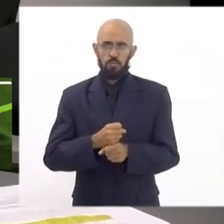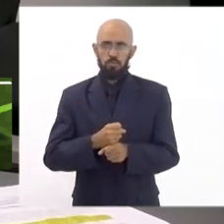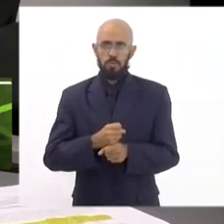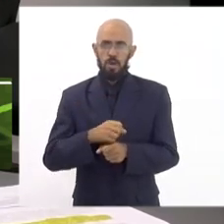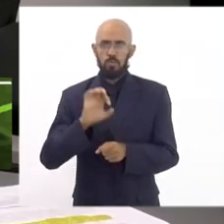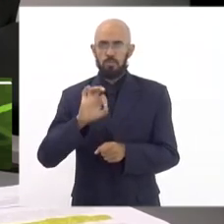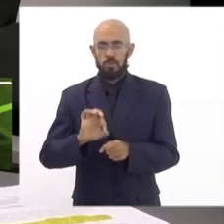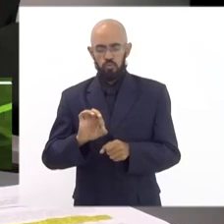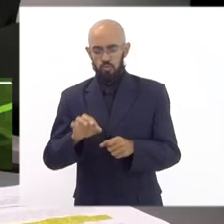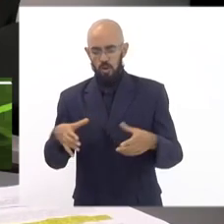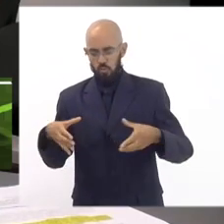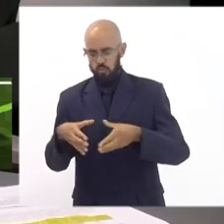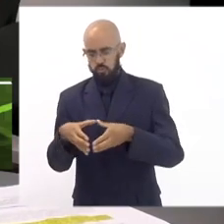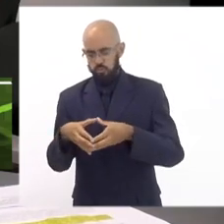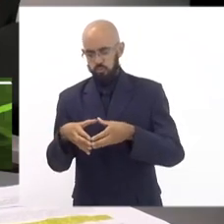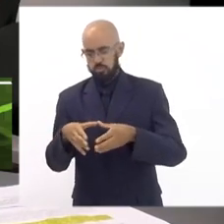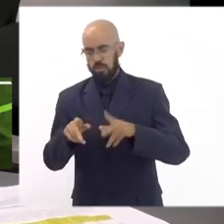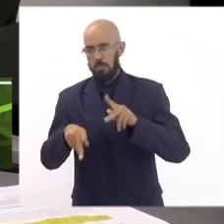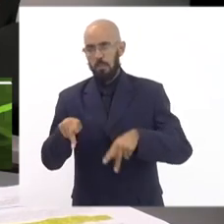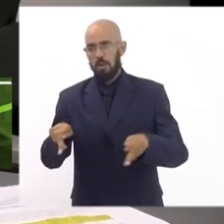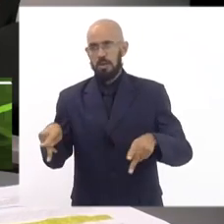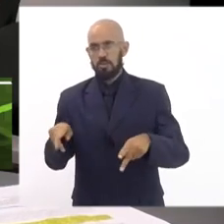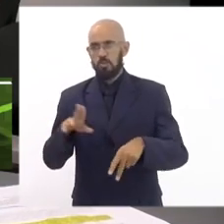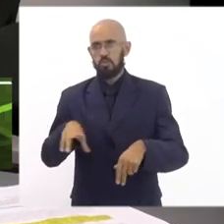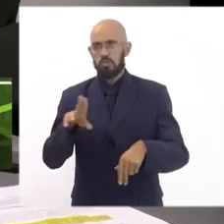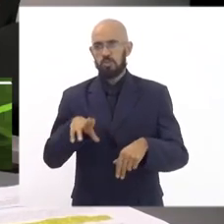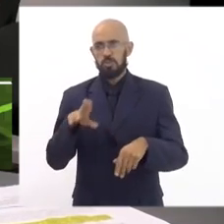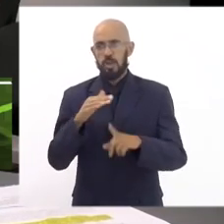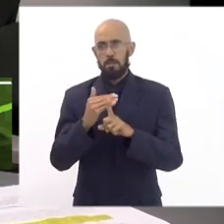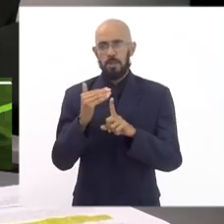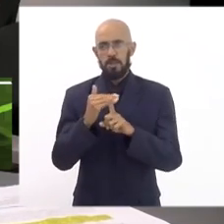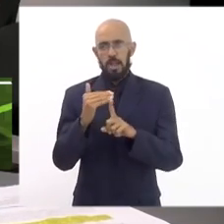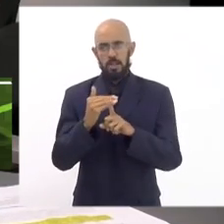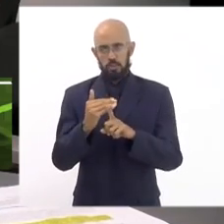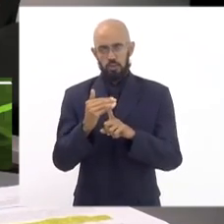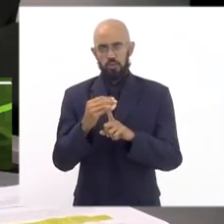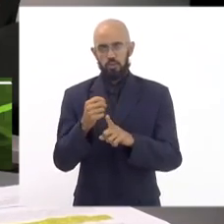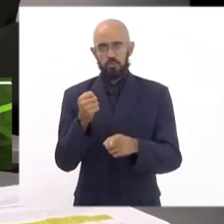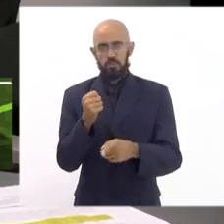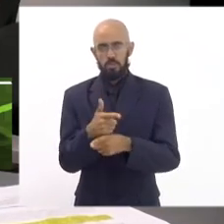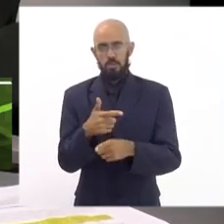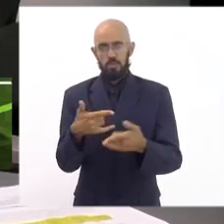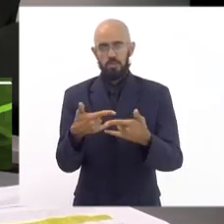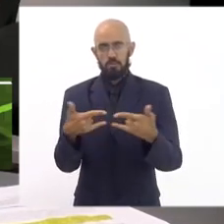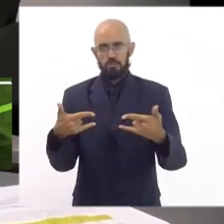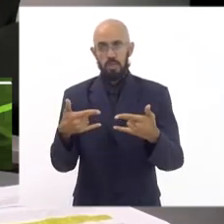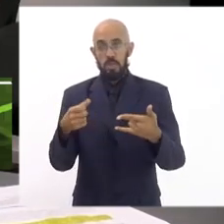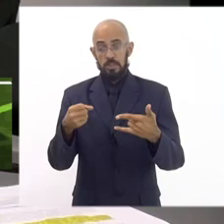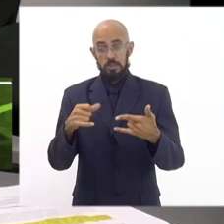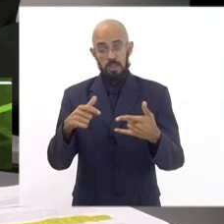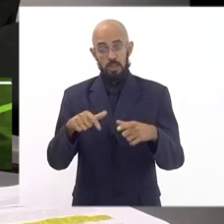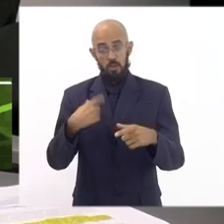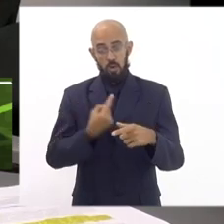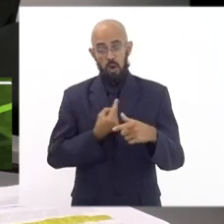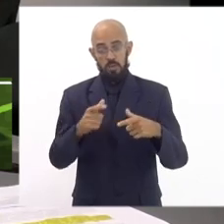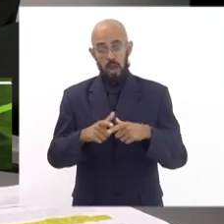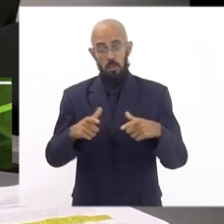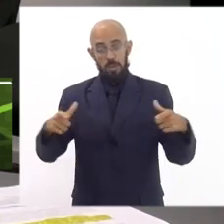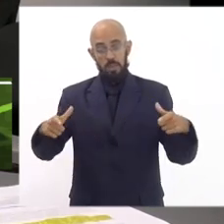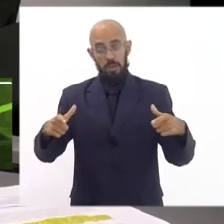um certo grupo específico fazer jus à meia entrada, a partir do momento que tem uma ampliação tão drástica, ao meu